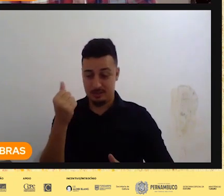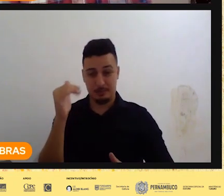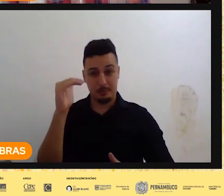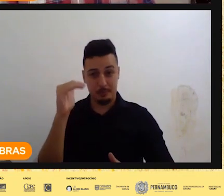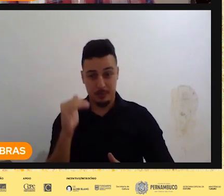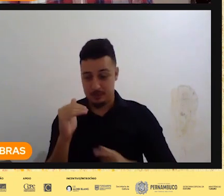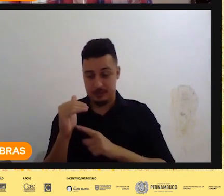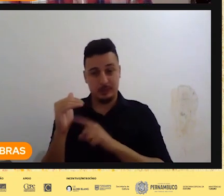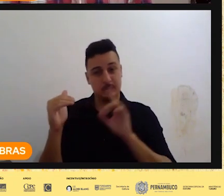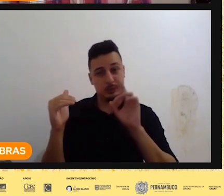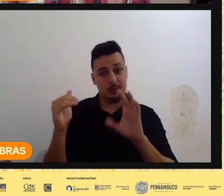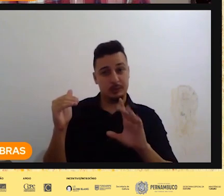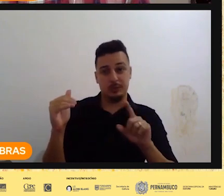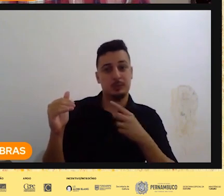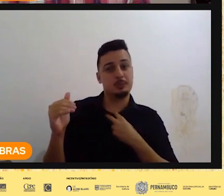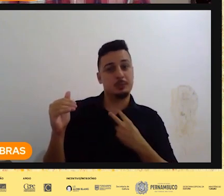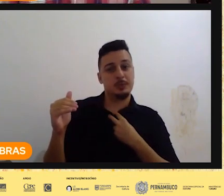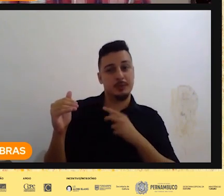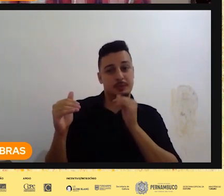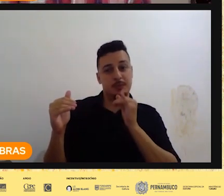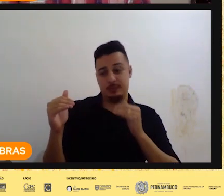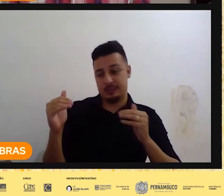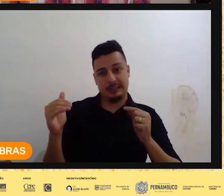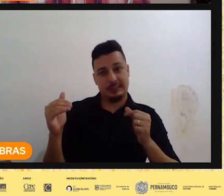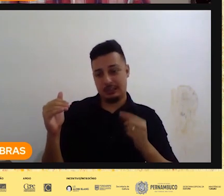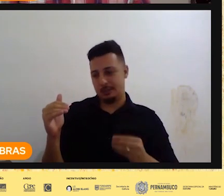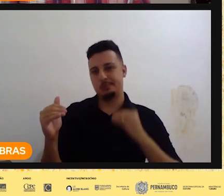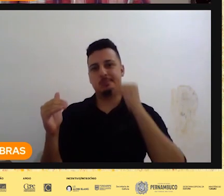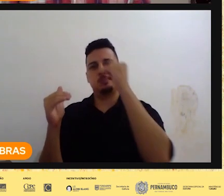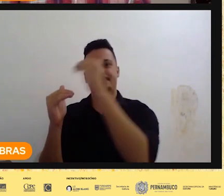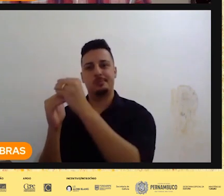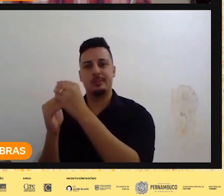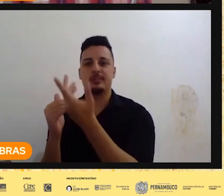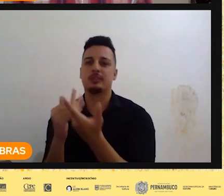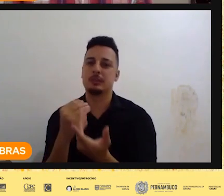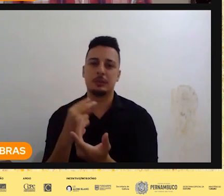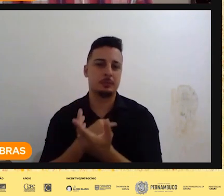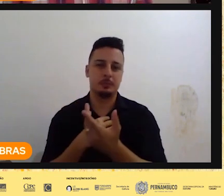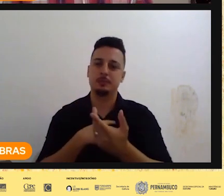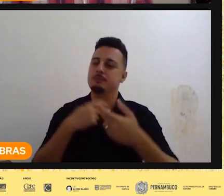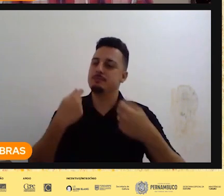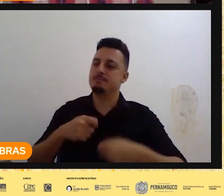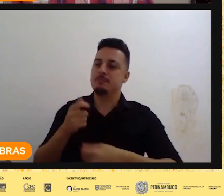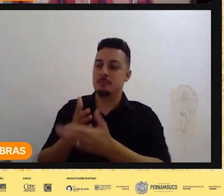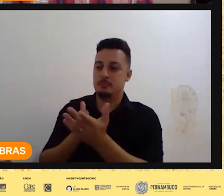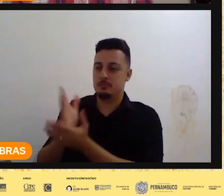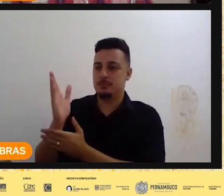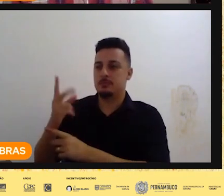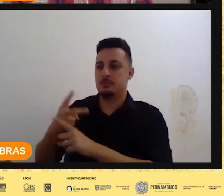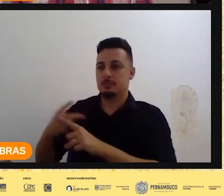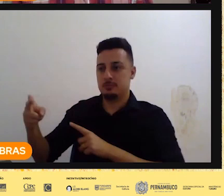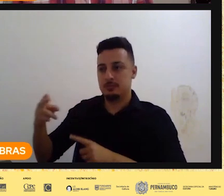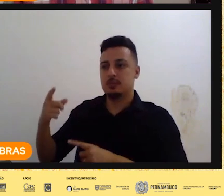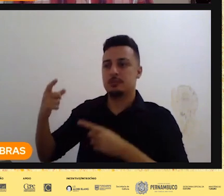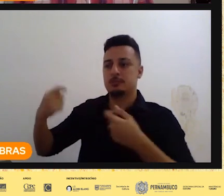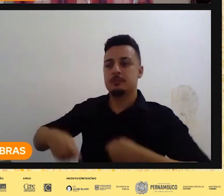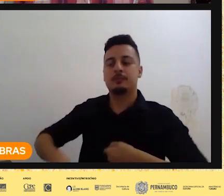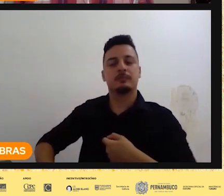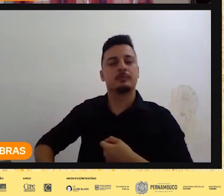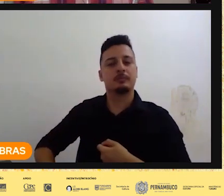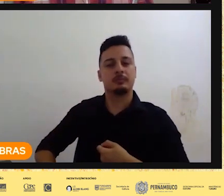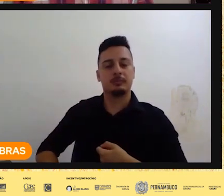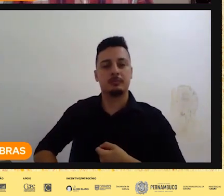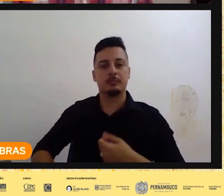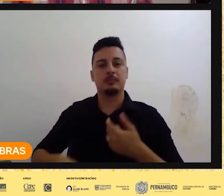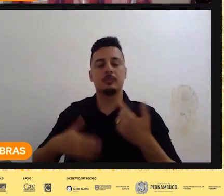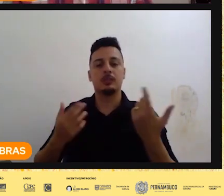complementar com nada além do que foi pago na aprovação do edital do BO. Então, são dificuldades. Assim, a gente tem uma dificuldade